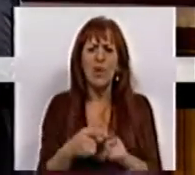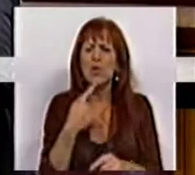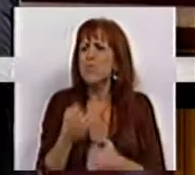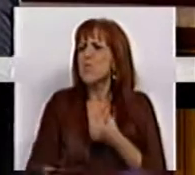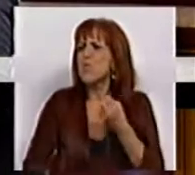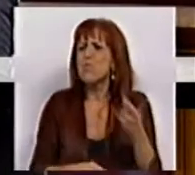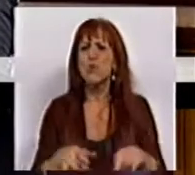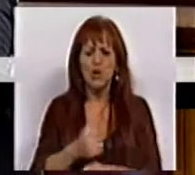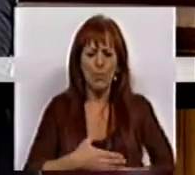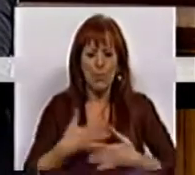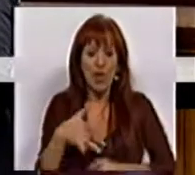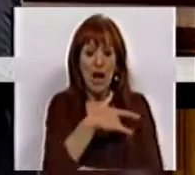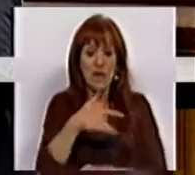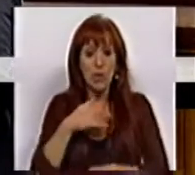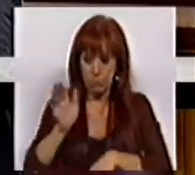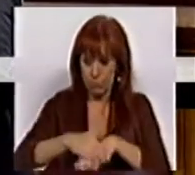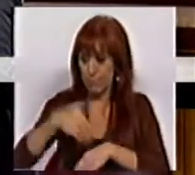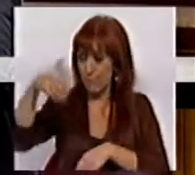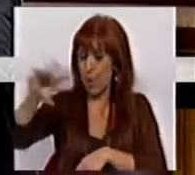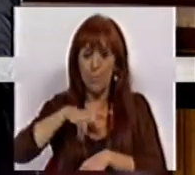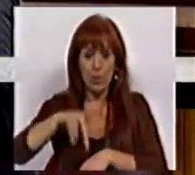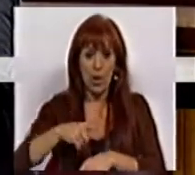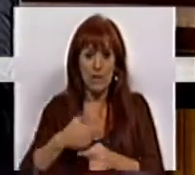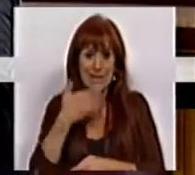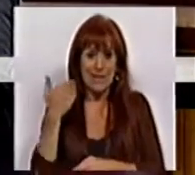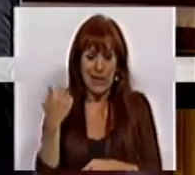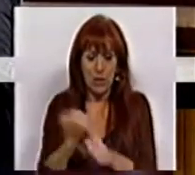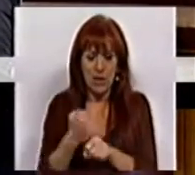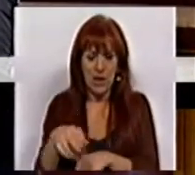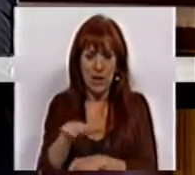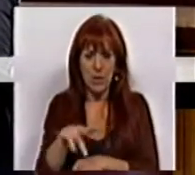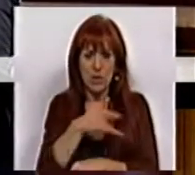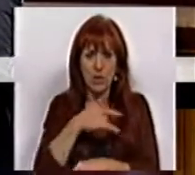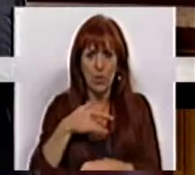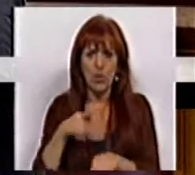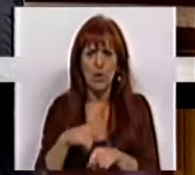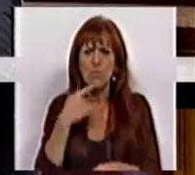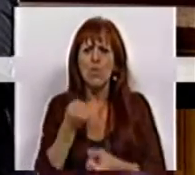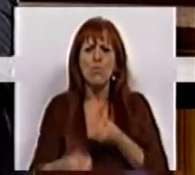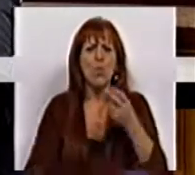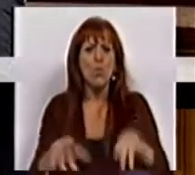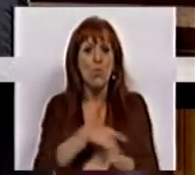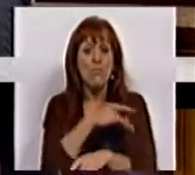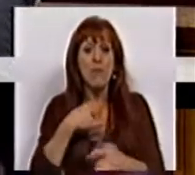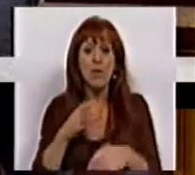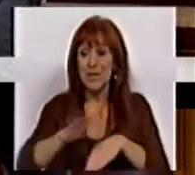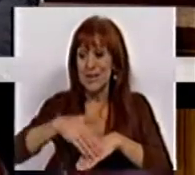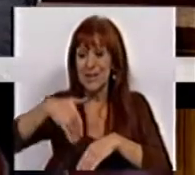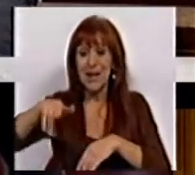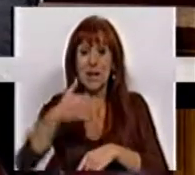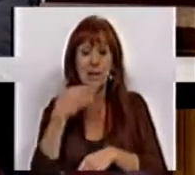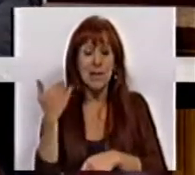que muitos profissionais de saúde abandonassem precocemente o Serviço Nacional de Saúde. Há muitos médicos que